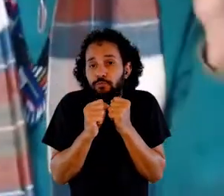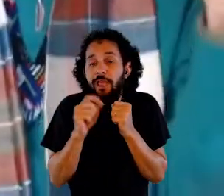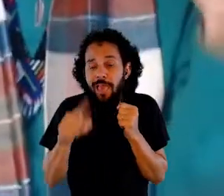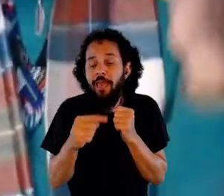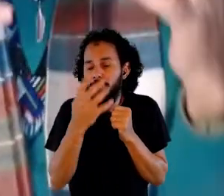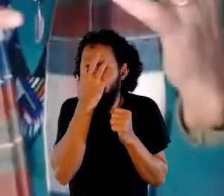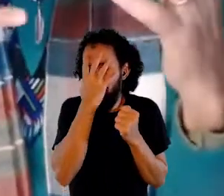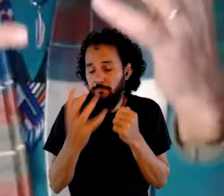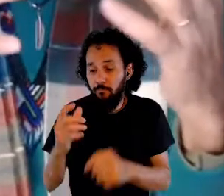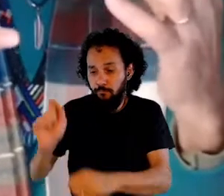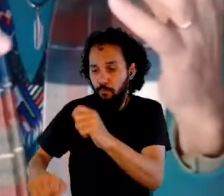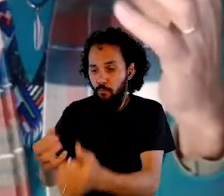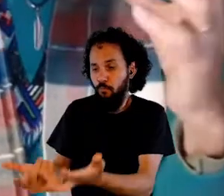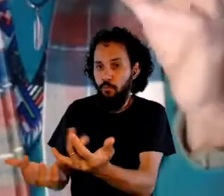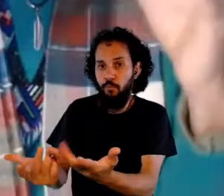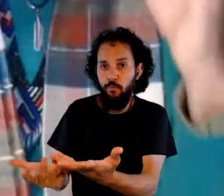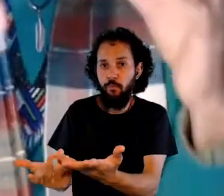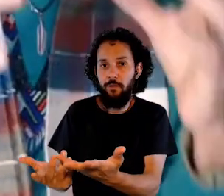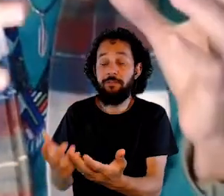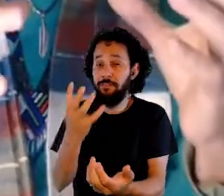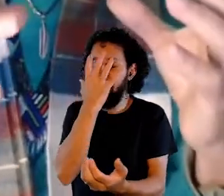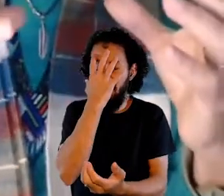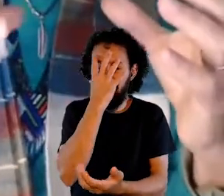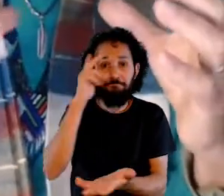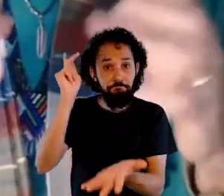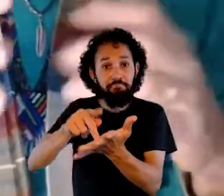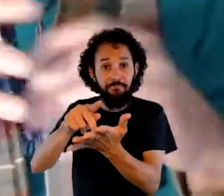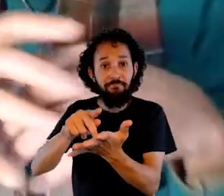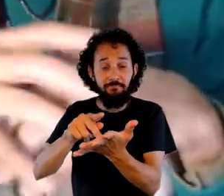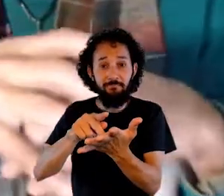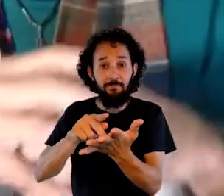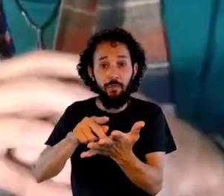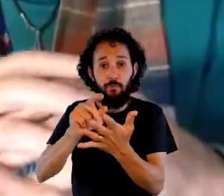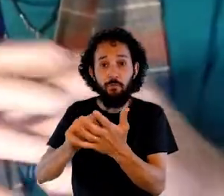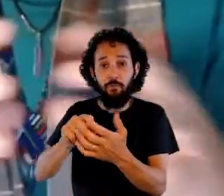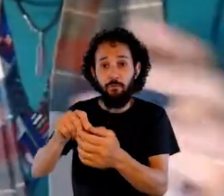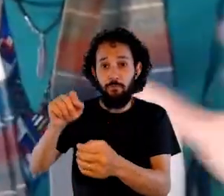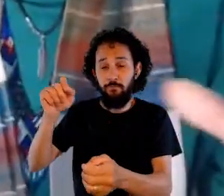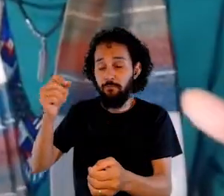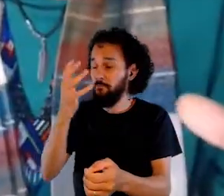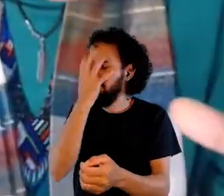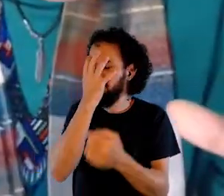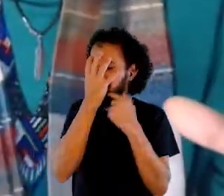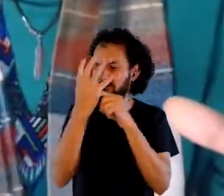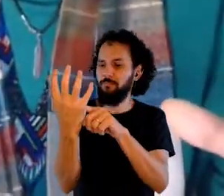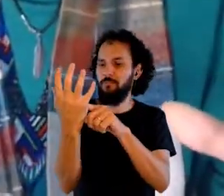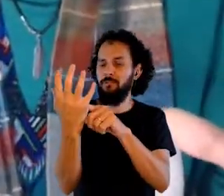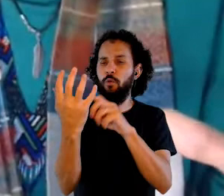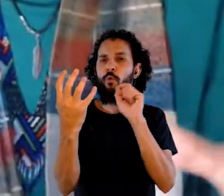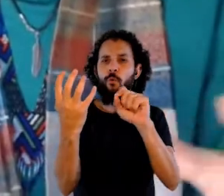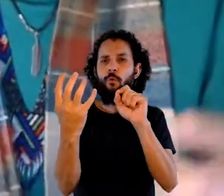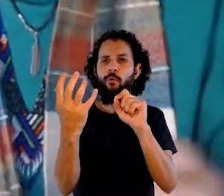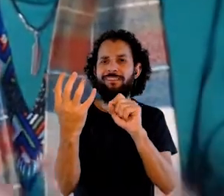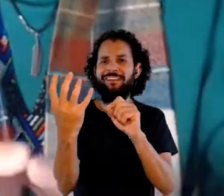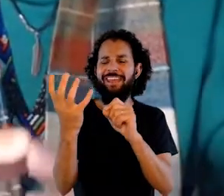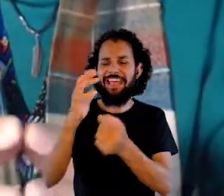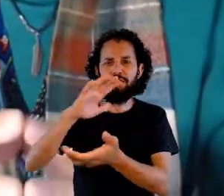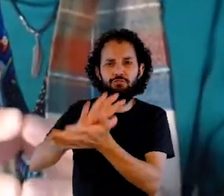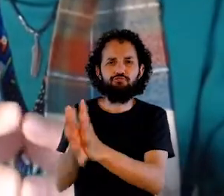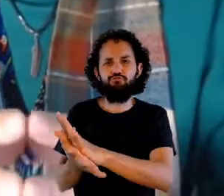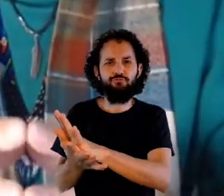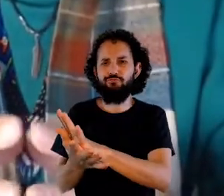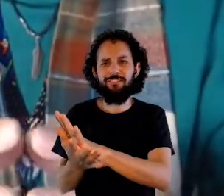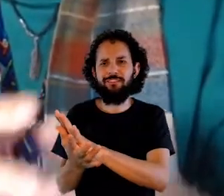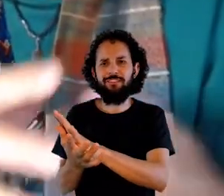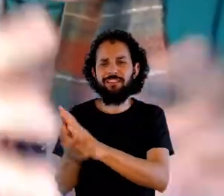faziam máscara, mesmo um trabalho de máscaras, onde eles colocavam nessa máscara tudo aquilo que eles queriam destruir. E, geralmente essa queima era